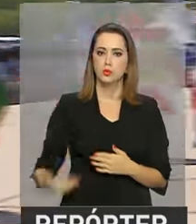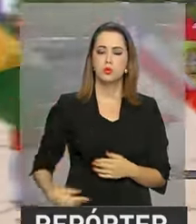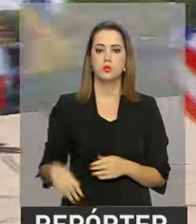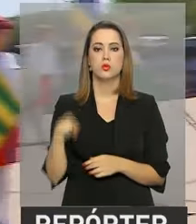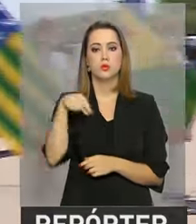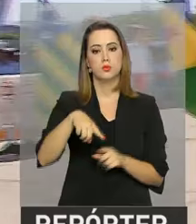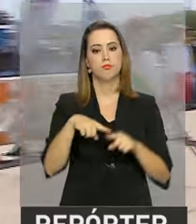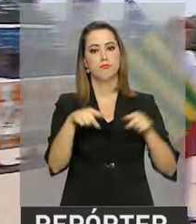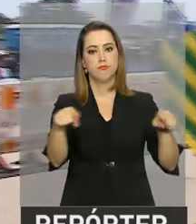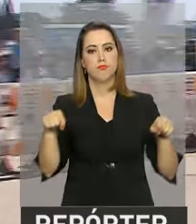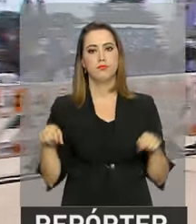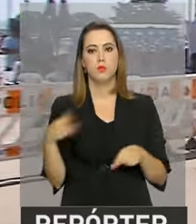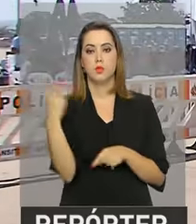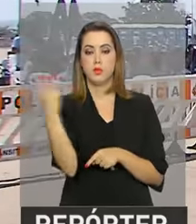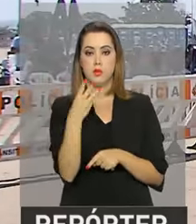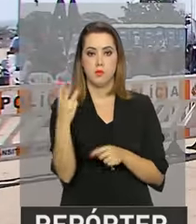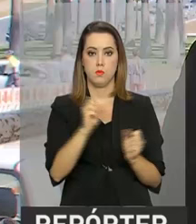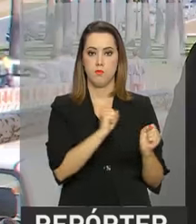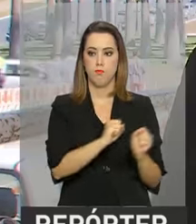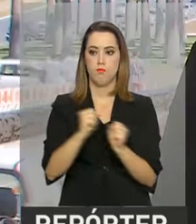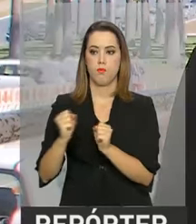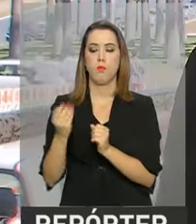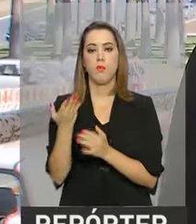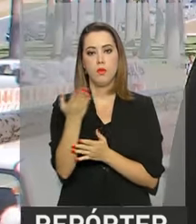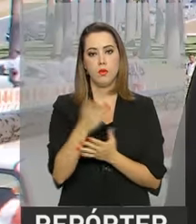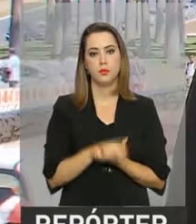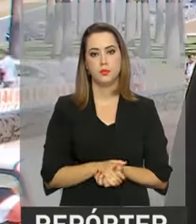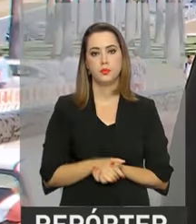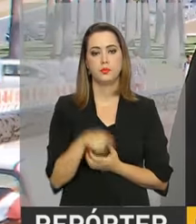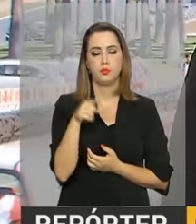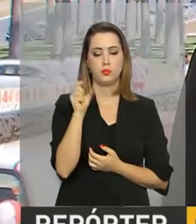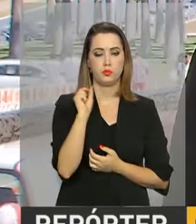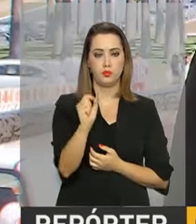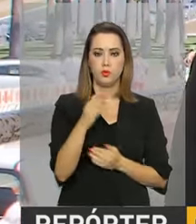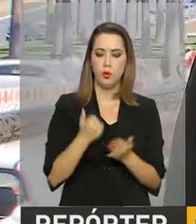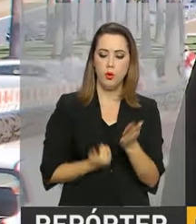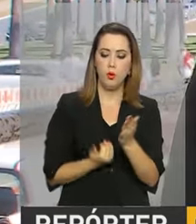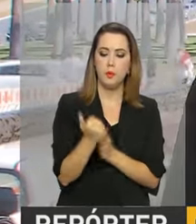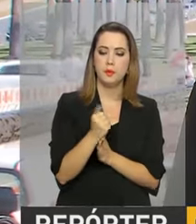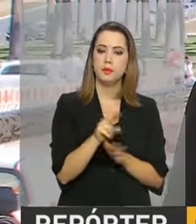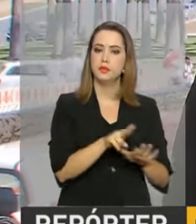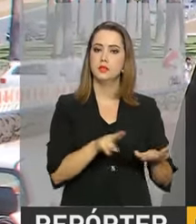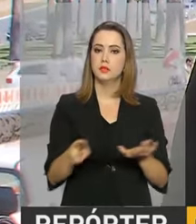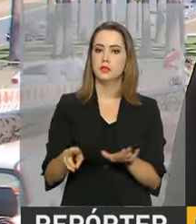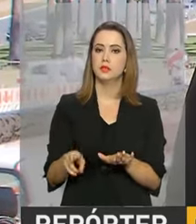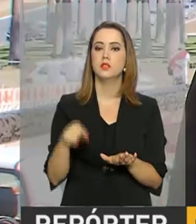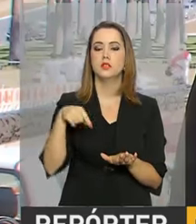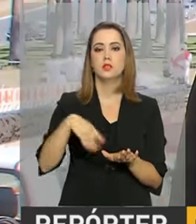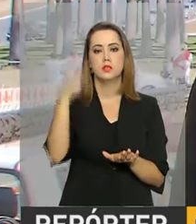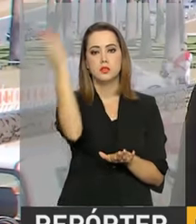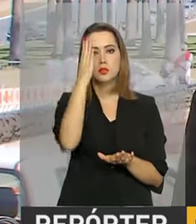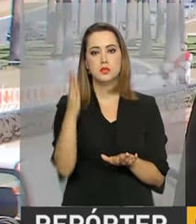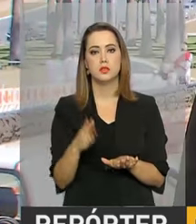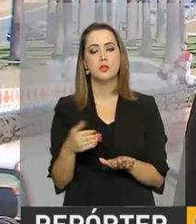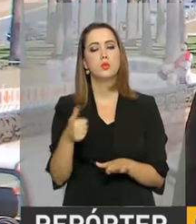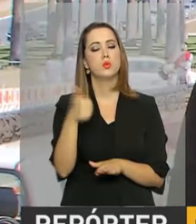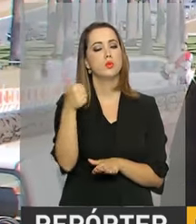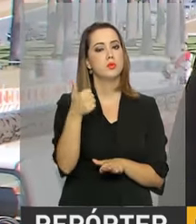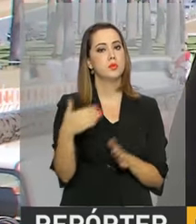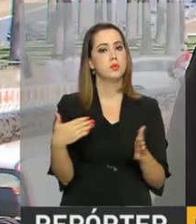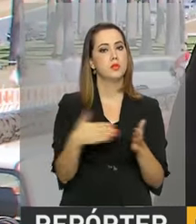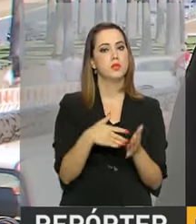Poderes, em Brasília. A corrida do fogo simbólico inicia a Semana da Pátria, que vai do dia 1º ao 7 de